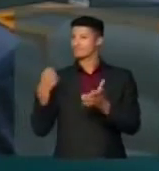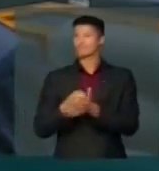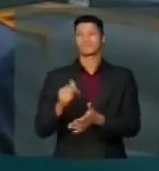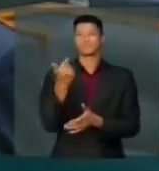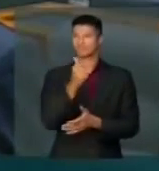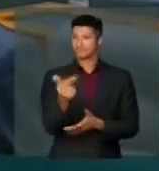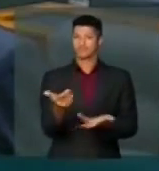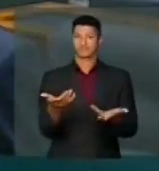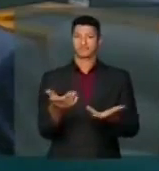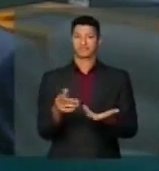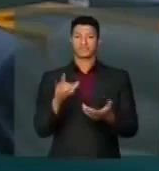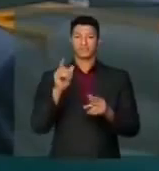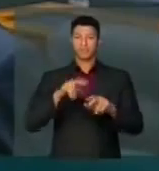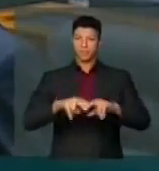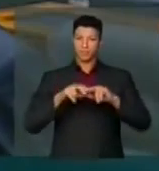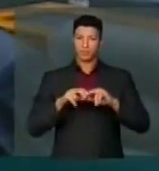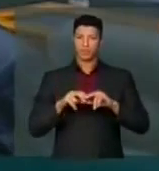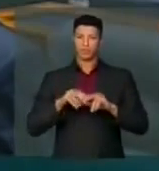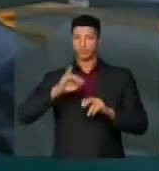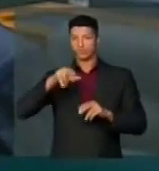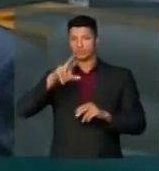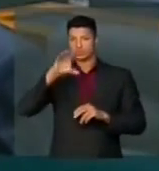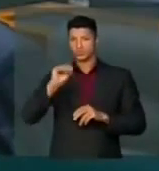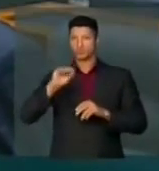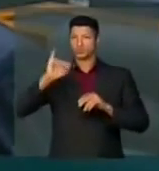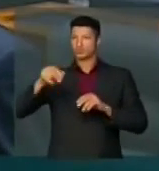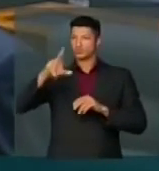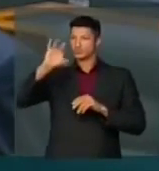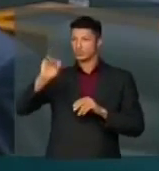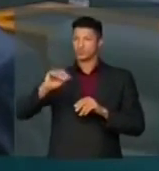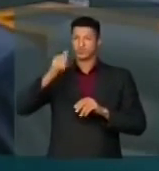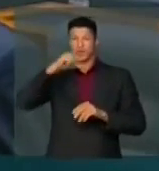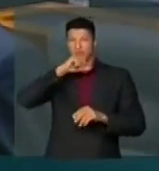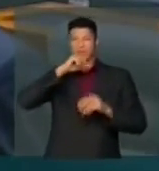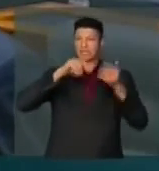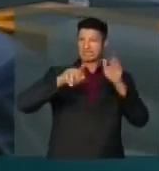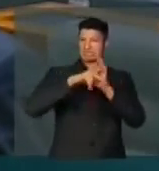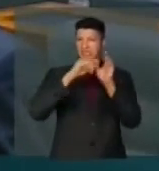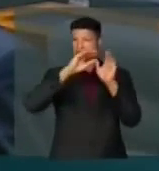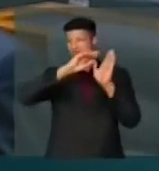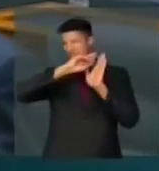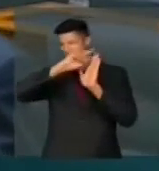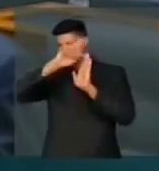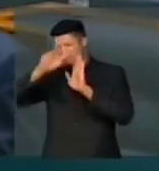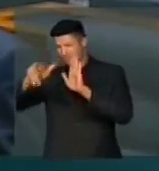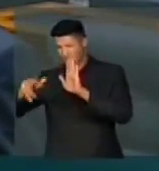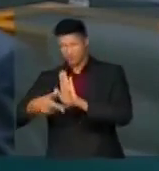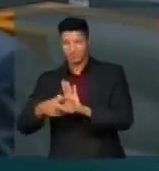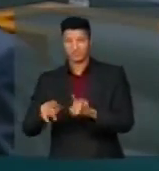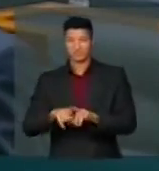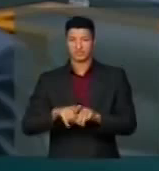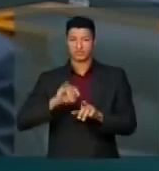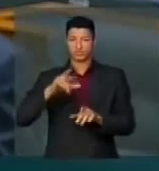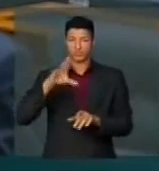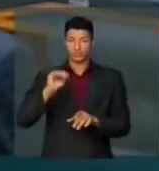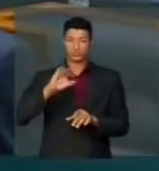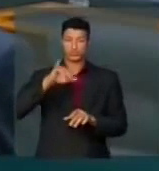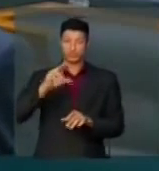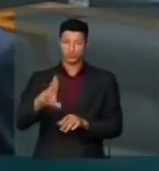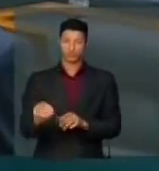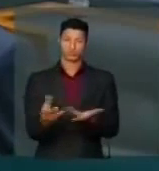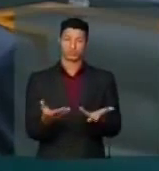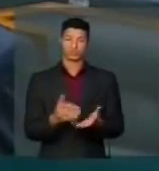impagável. Isso aí por conta do juro, da mãe do juro, do pai do juro, do avô do juro, do juro, do